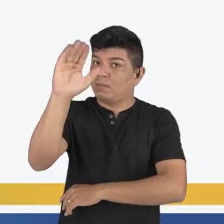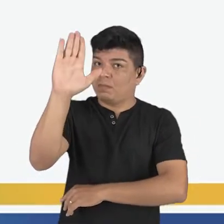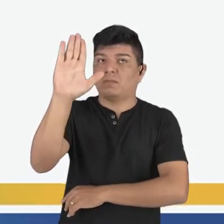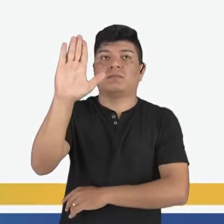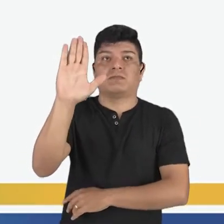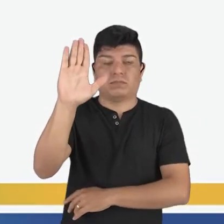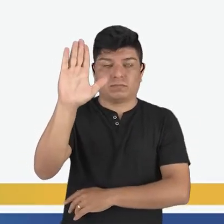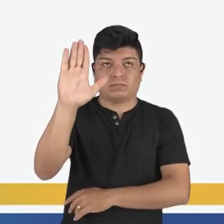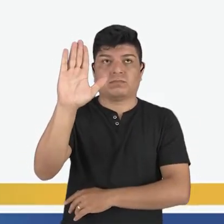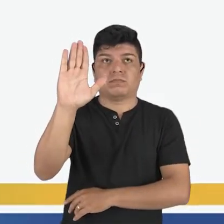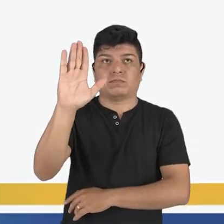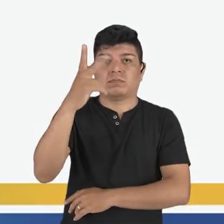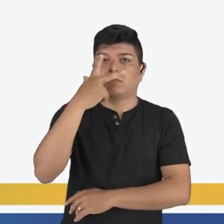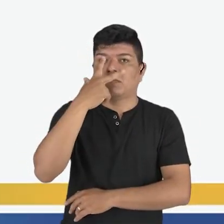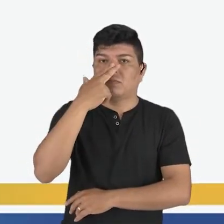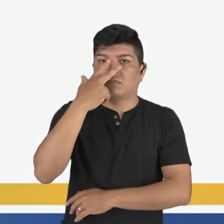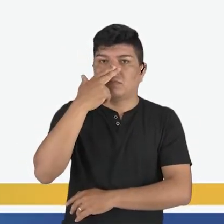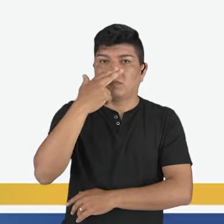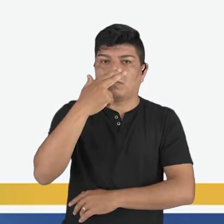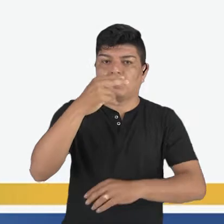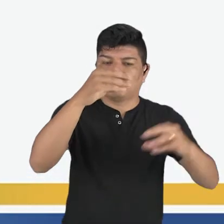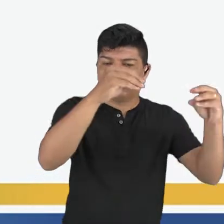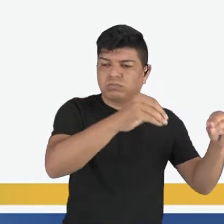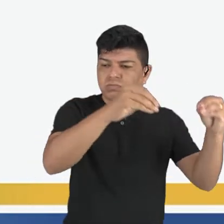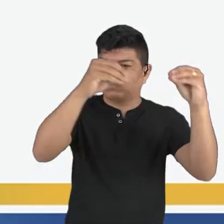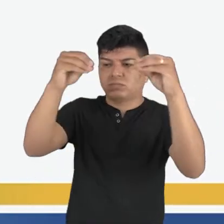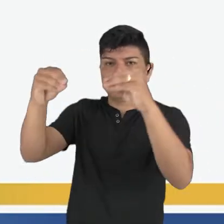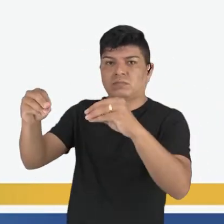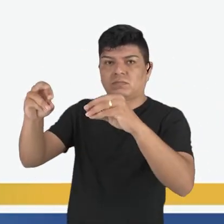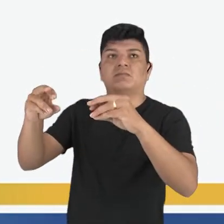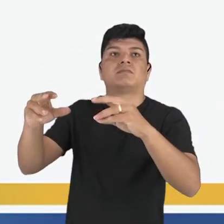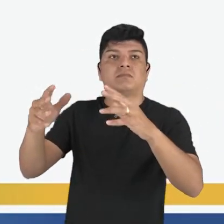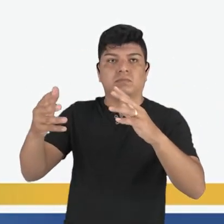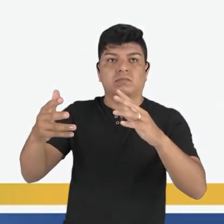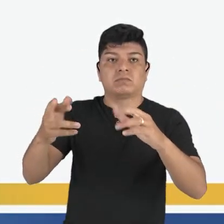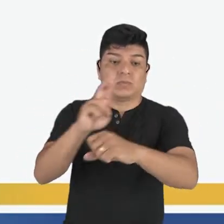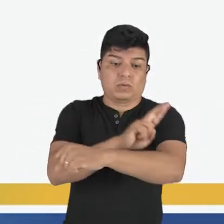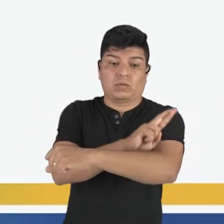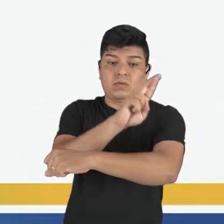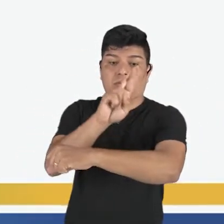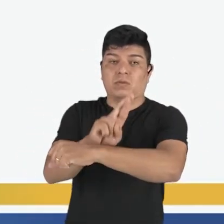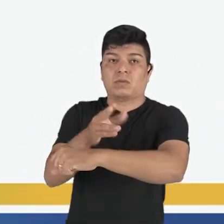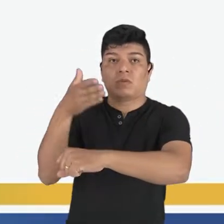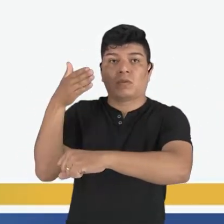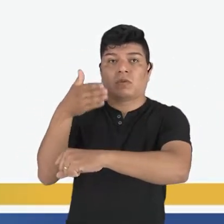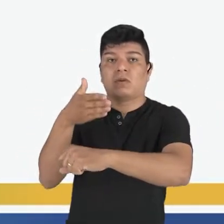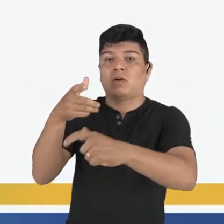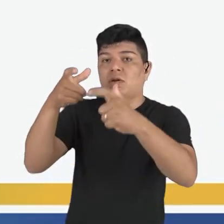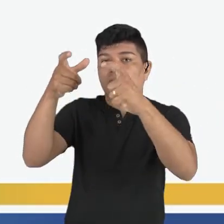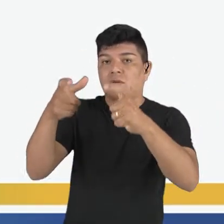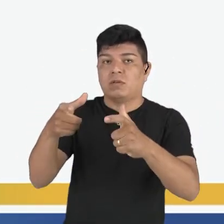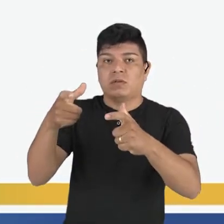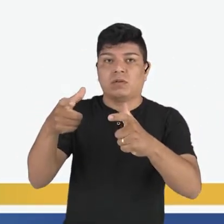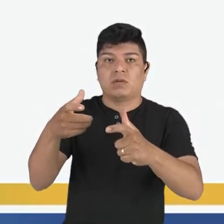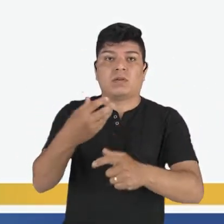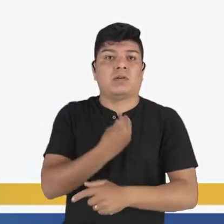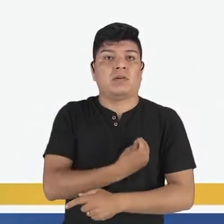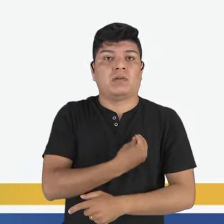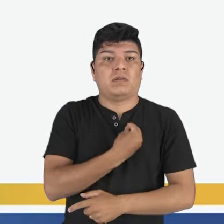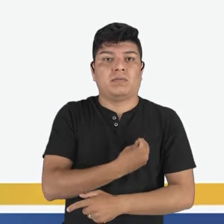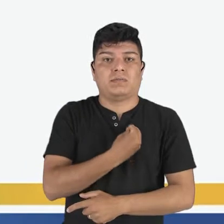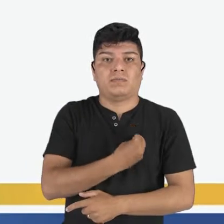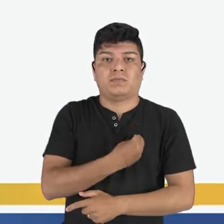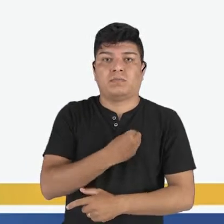quando a gente fala em transporte, a gente troca de lugar, né? Então, no sentido religioso, é o lugar, é o mundo físico, o